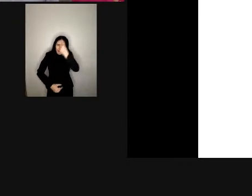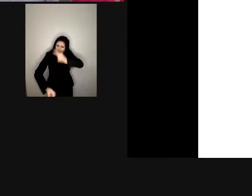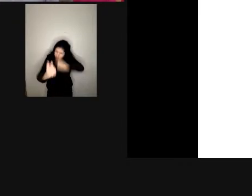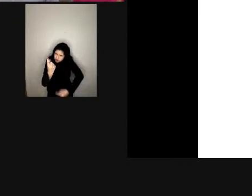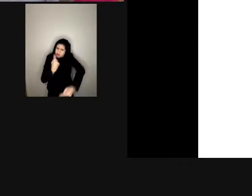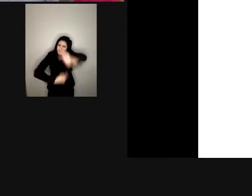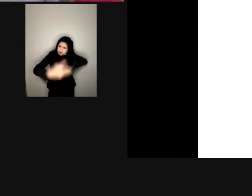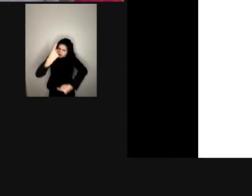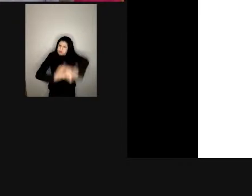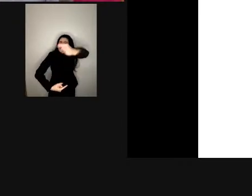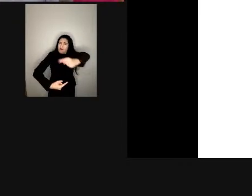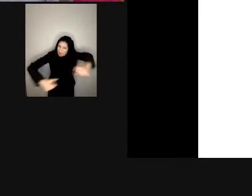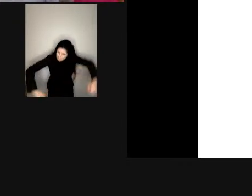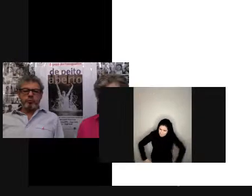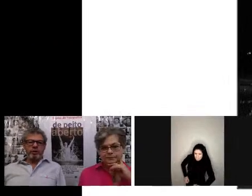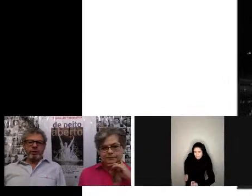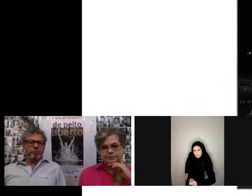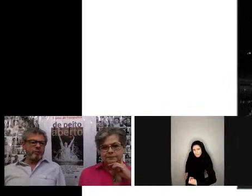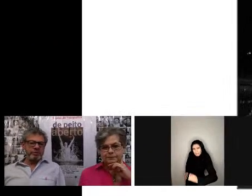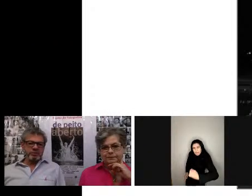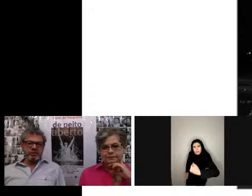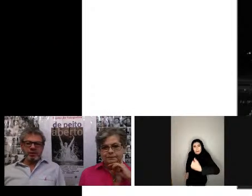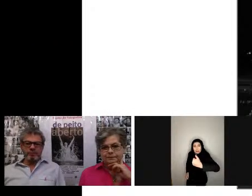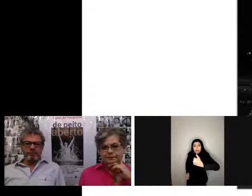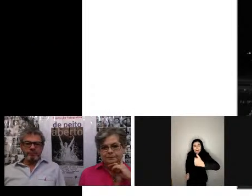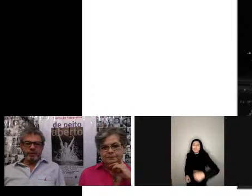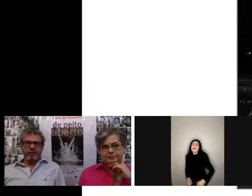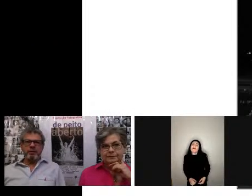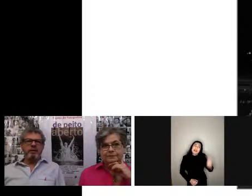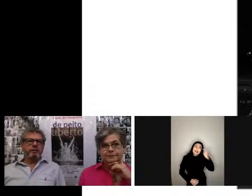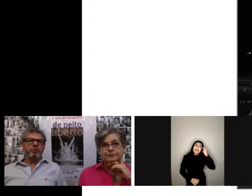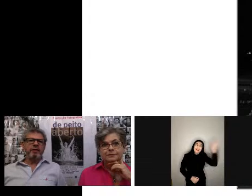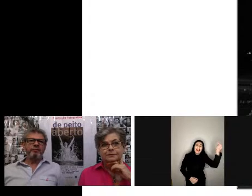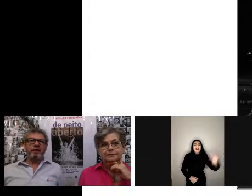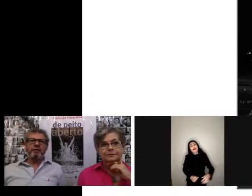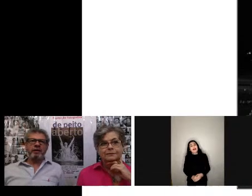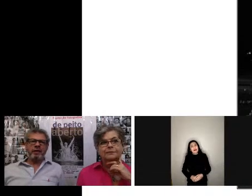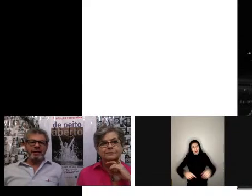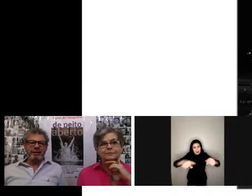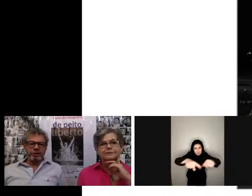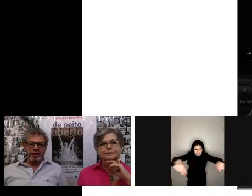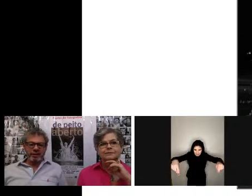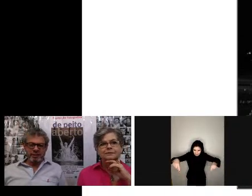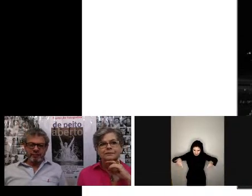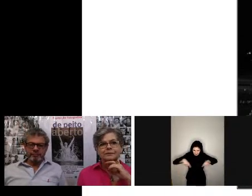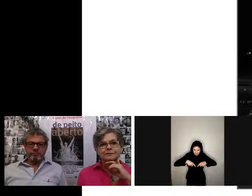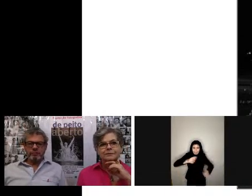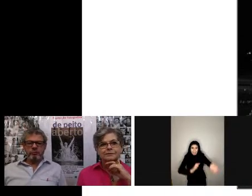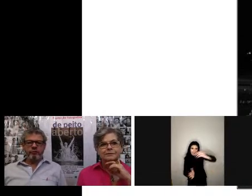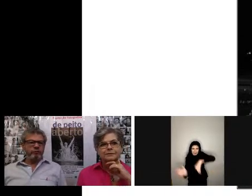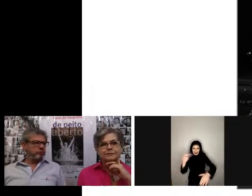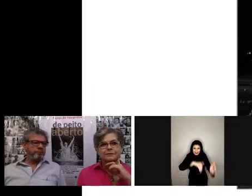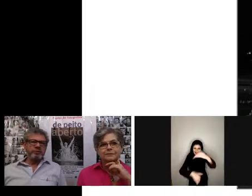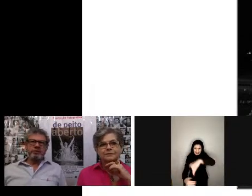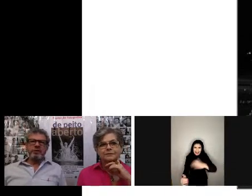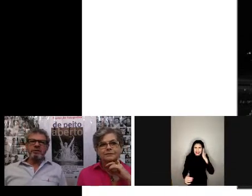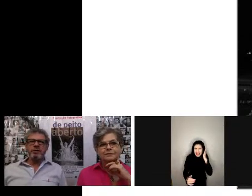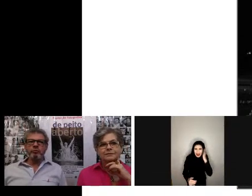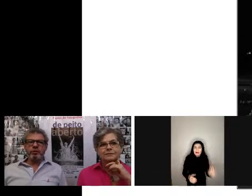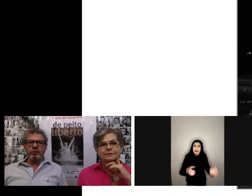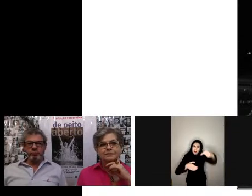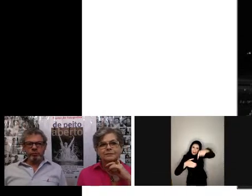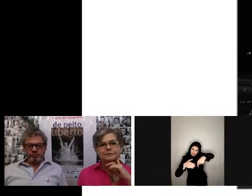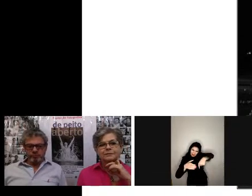limites. E aí nós tivemos a ideia de pôr ela numa piscina, né? Então ela ficava lá agachada, no fundo da